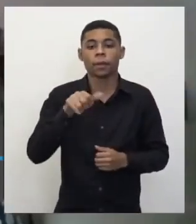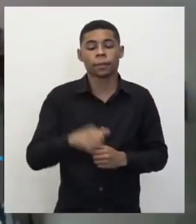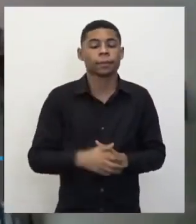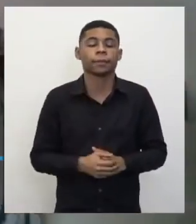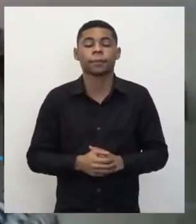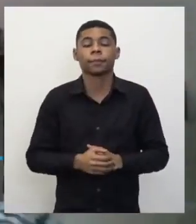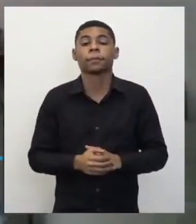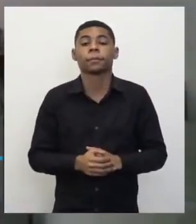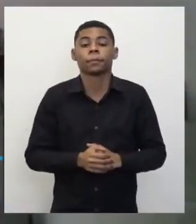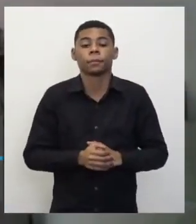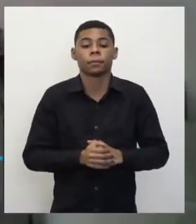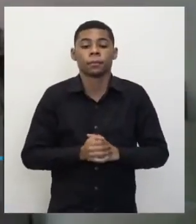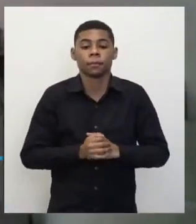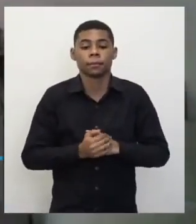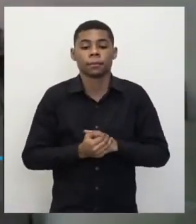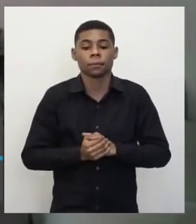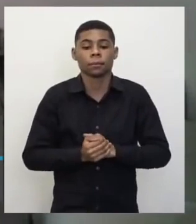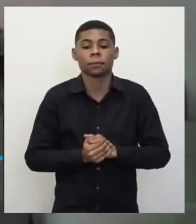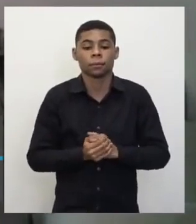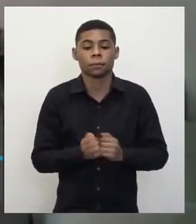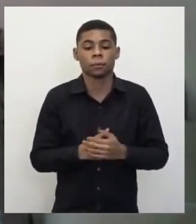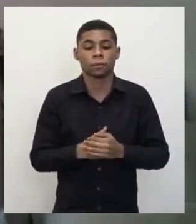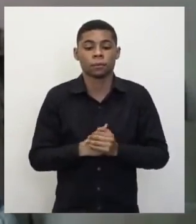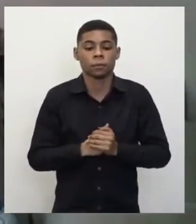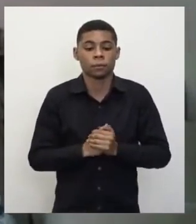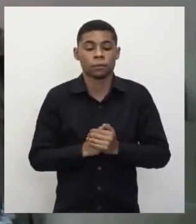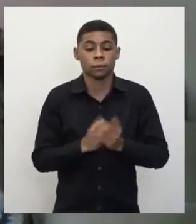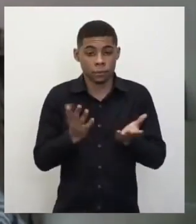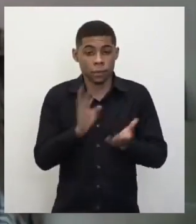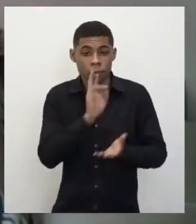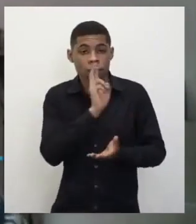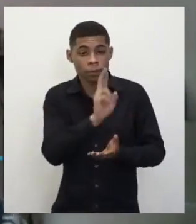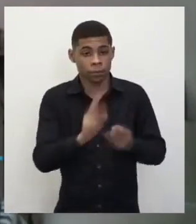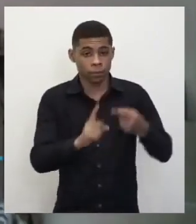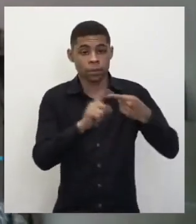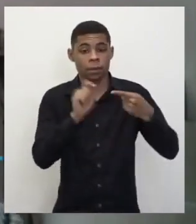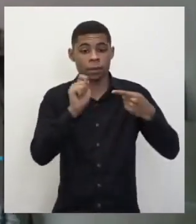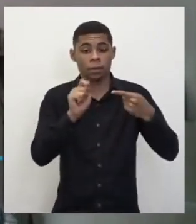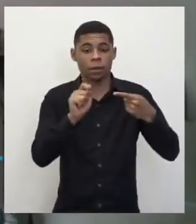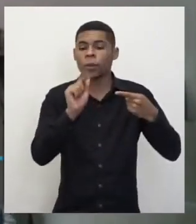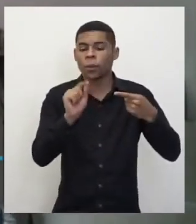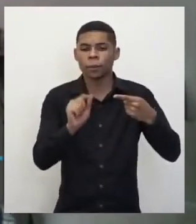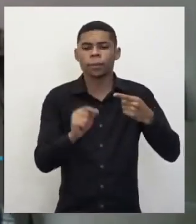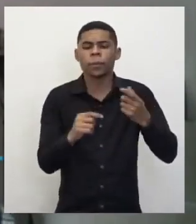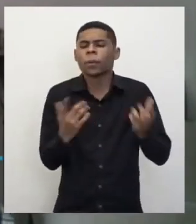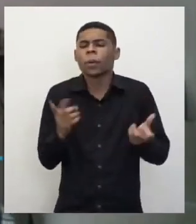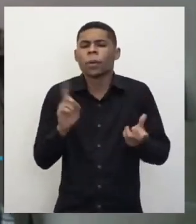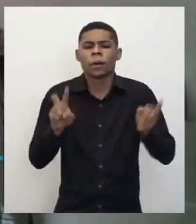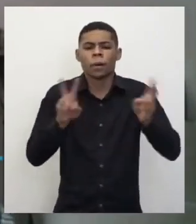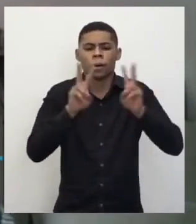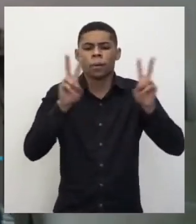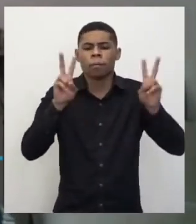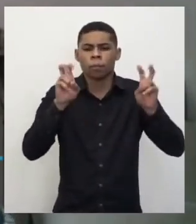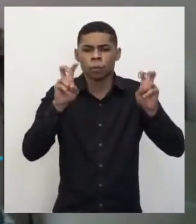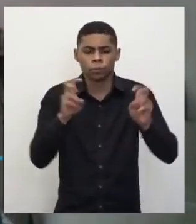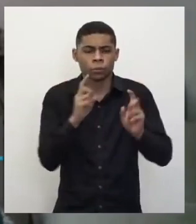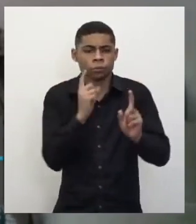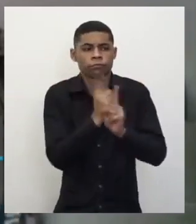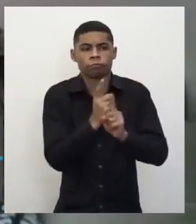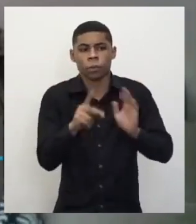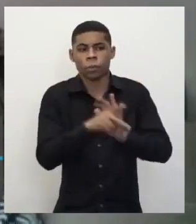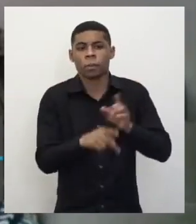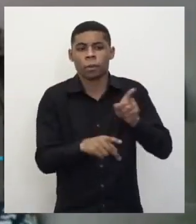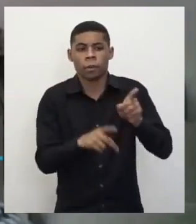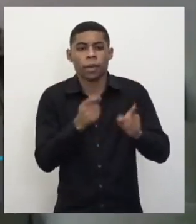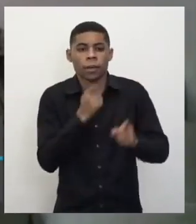Vamos lá. A resposta da A, né? Então, qual é o assunto abordado na entrevista?